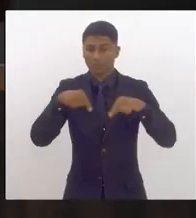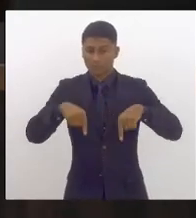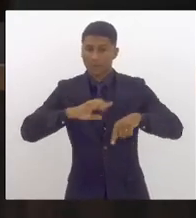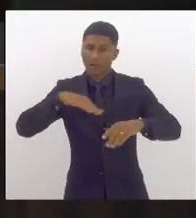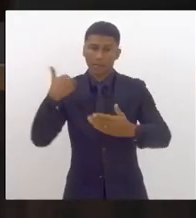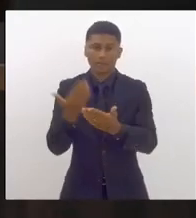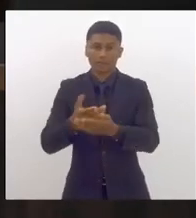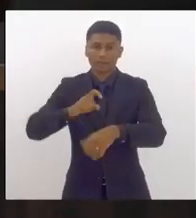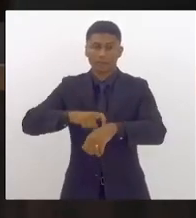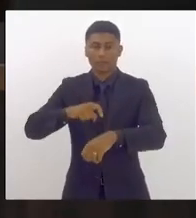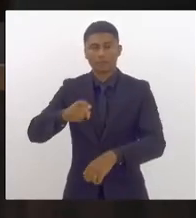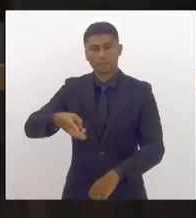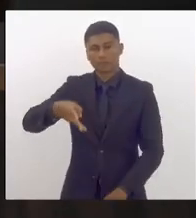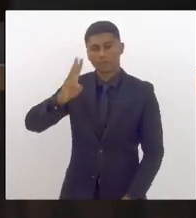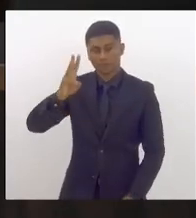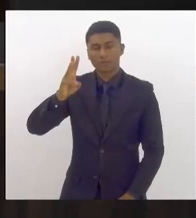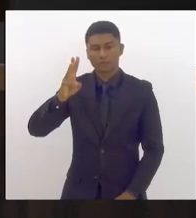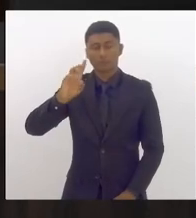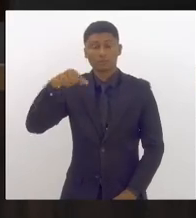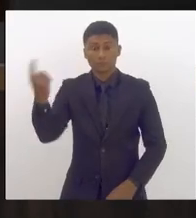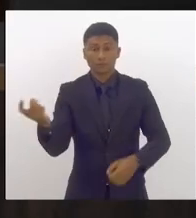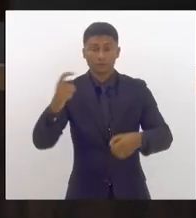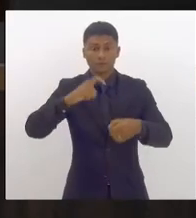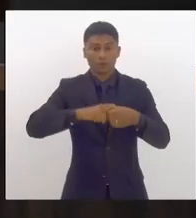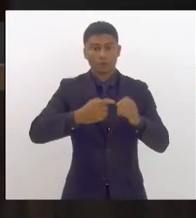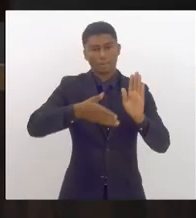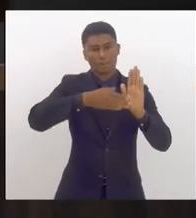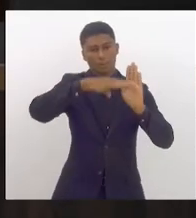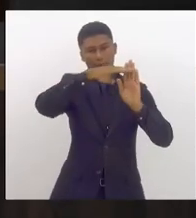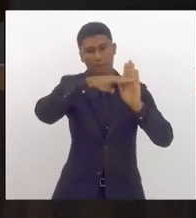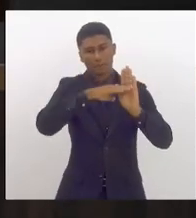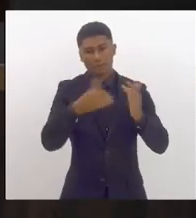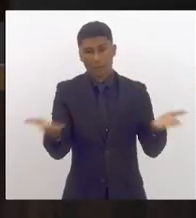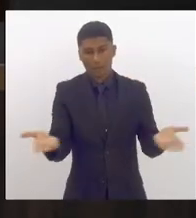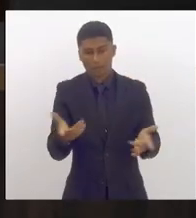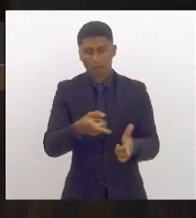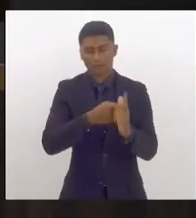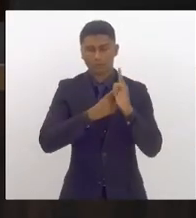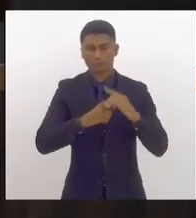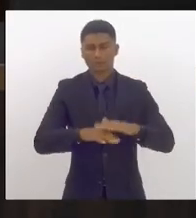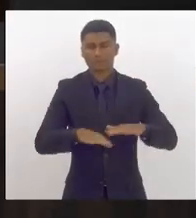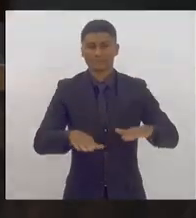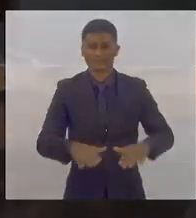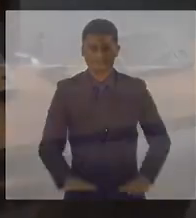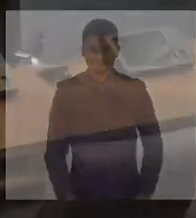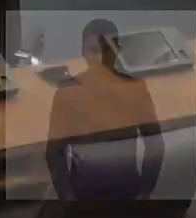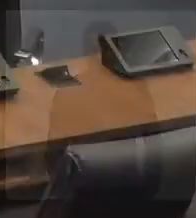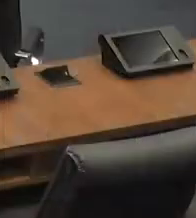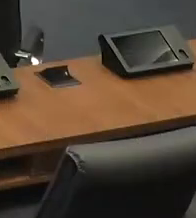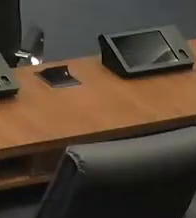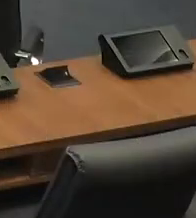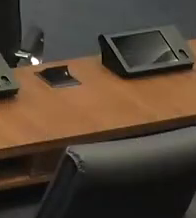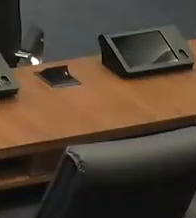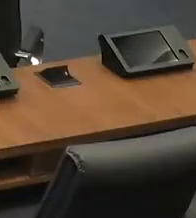sessão até às 15horas quando retornaremos com a ordem do dia está suspensa a sessão